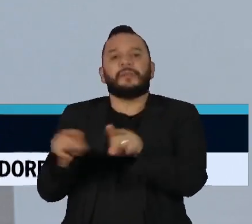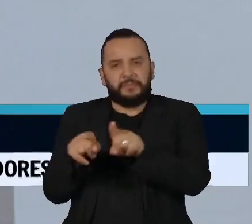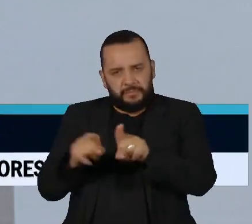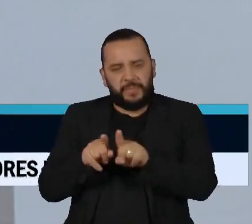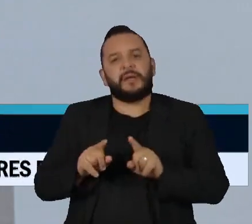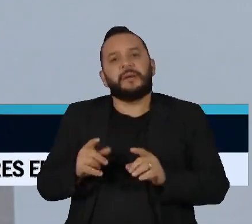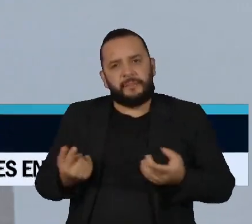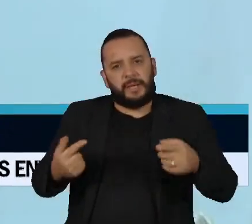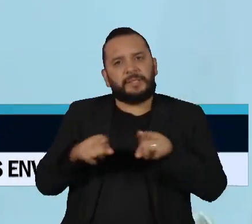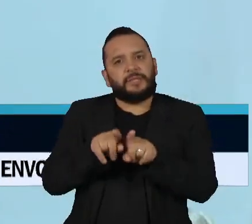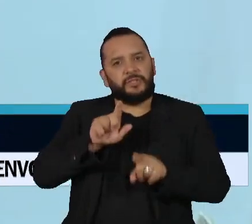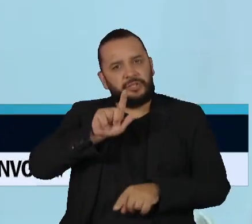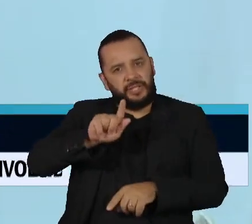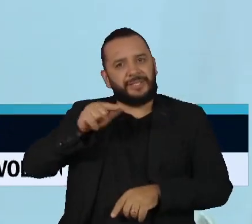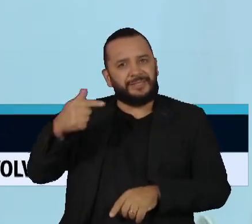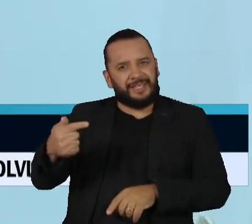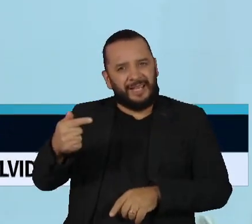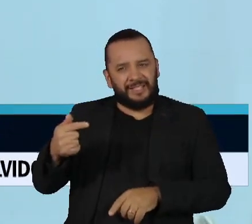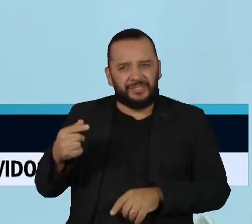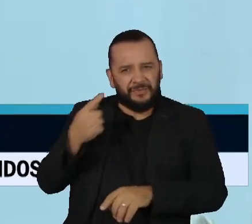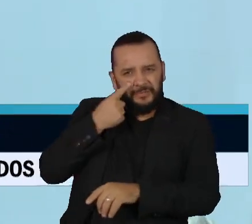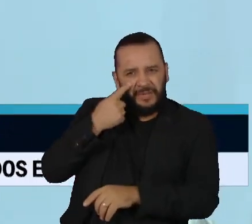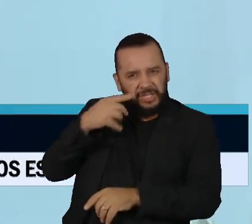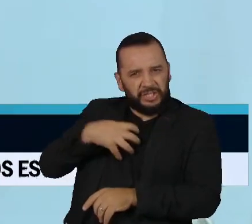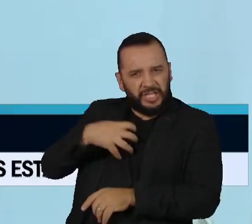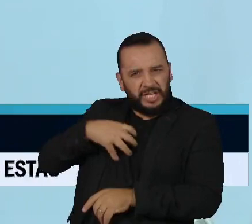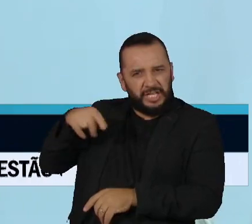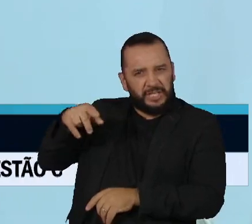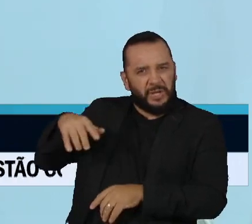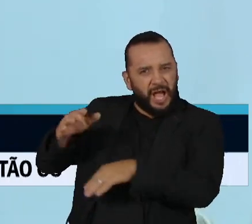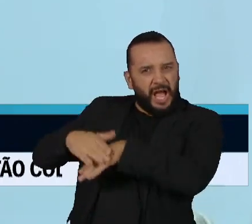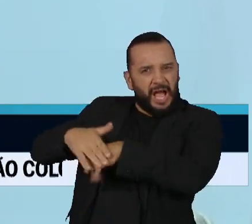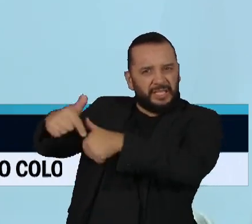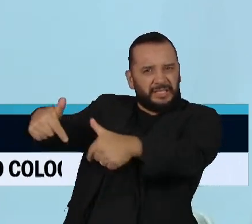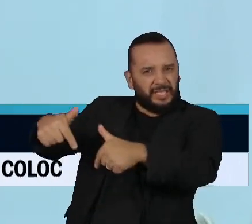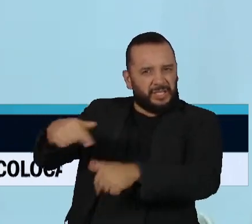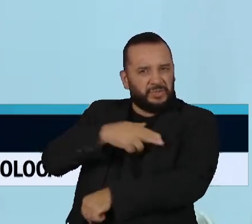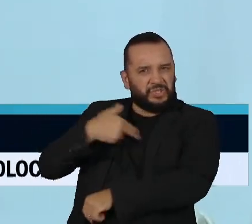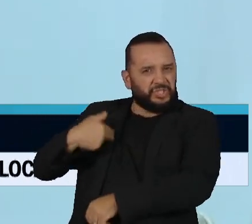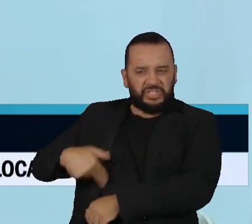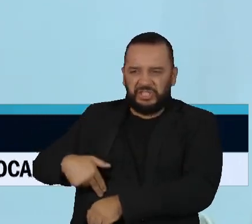mesma preocupação com este tipo de comportamento da China. This kind of behavior.